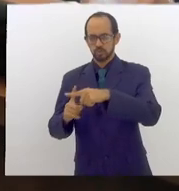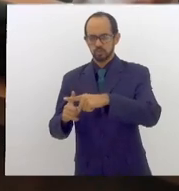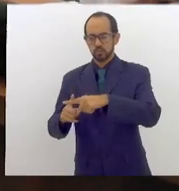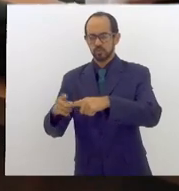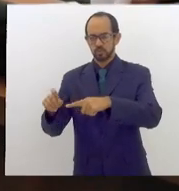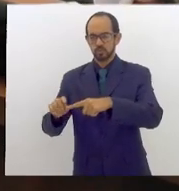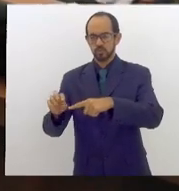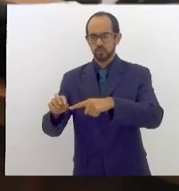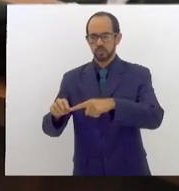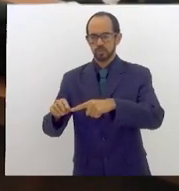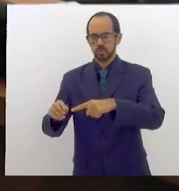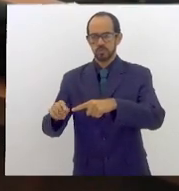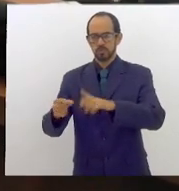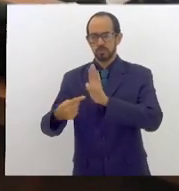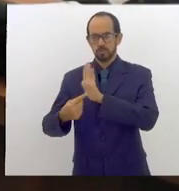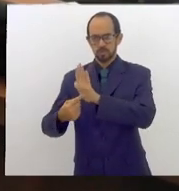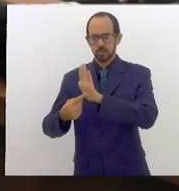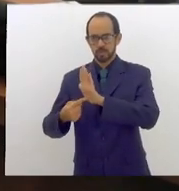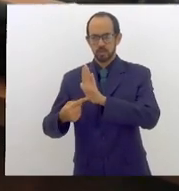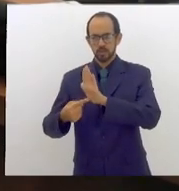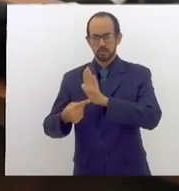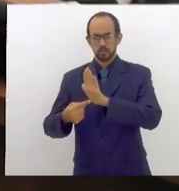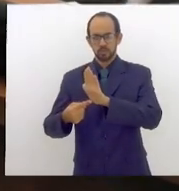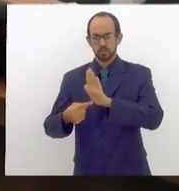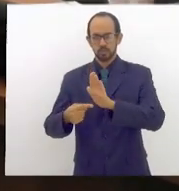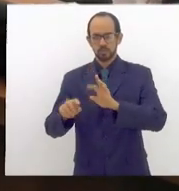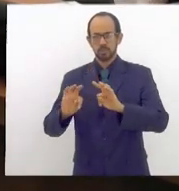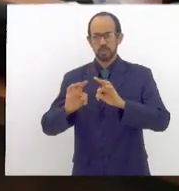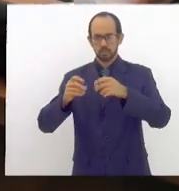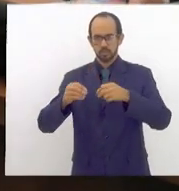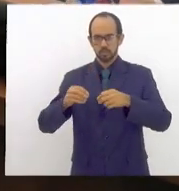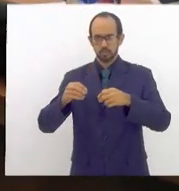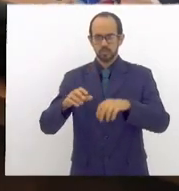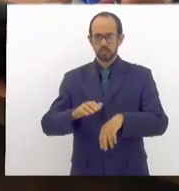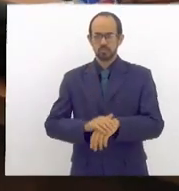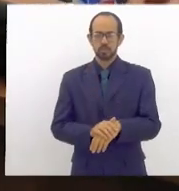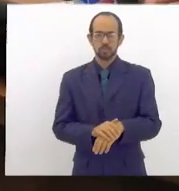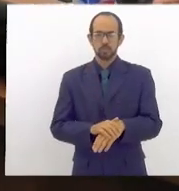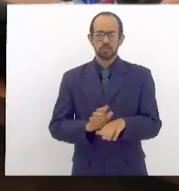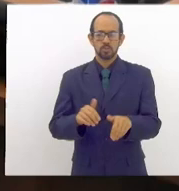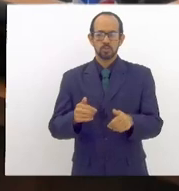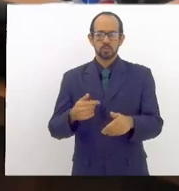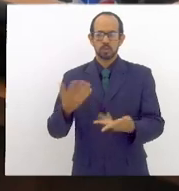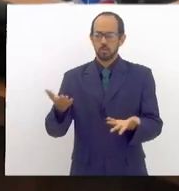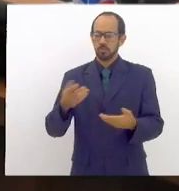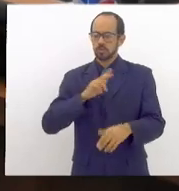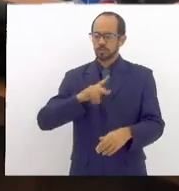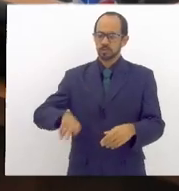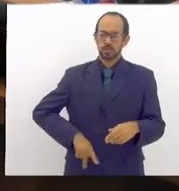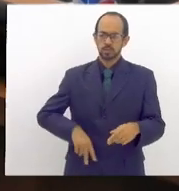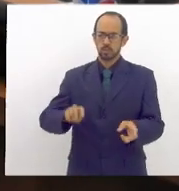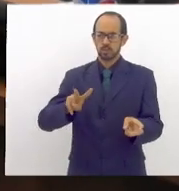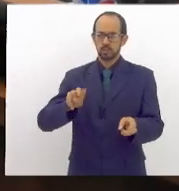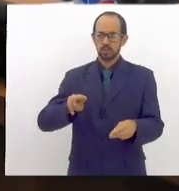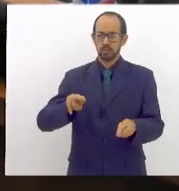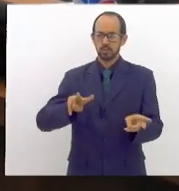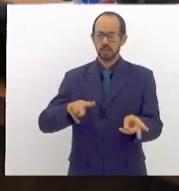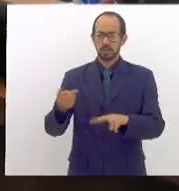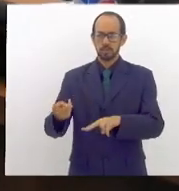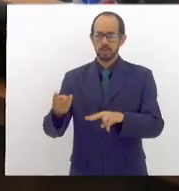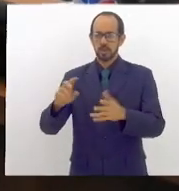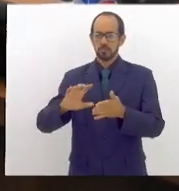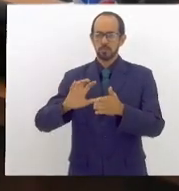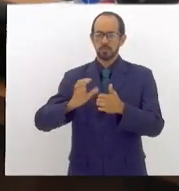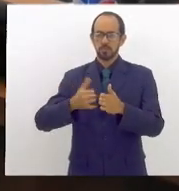demonstrado sua grande capacidade de articulação política Presidente vou encaminhar pela bancada do